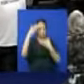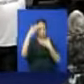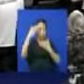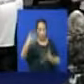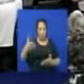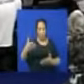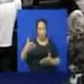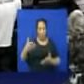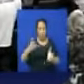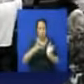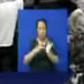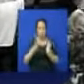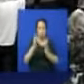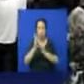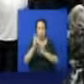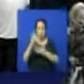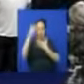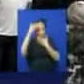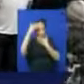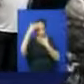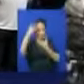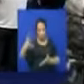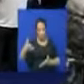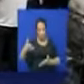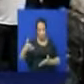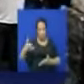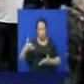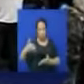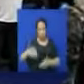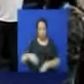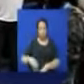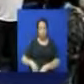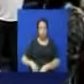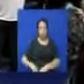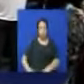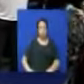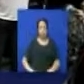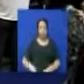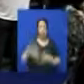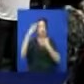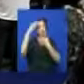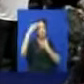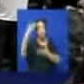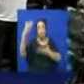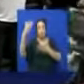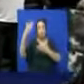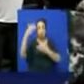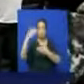Te agradeço, te agradeço.